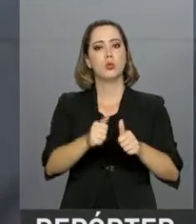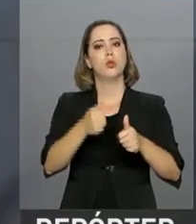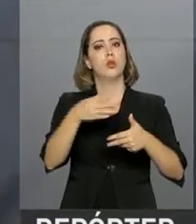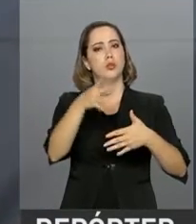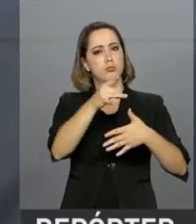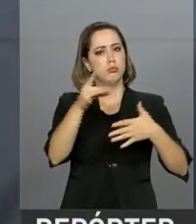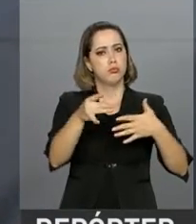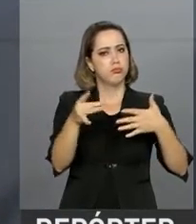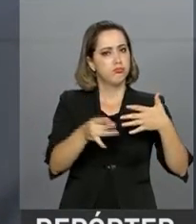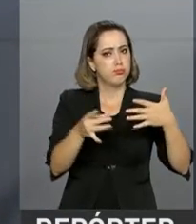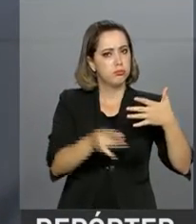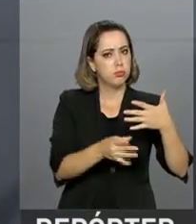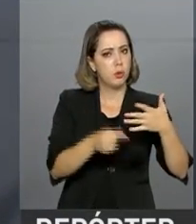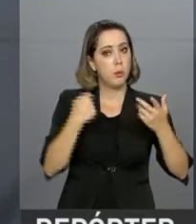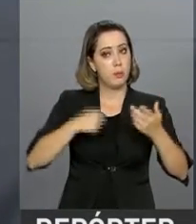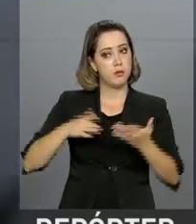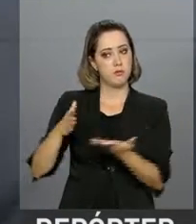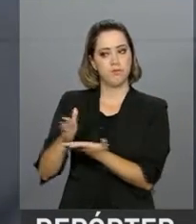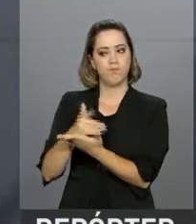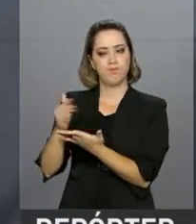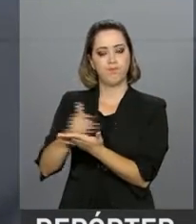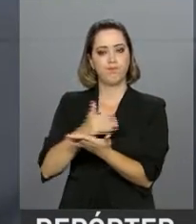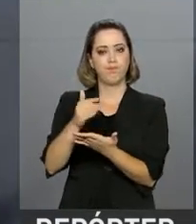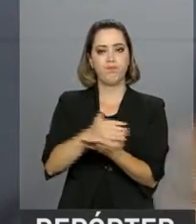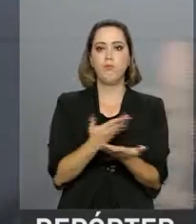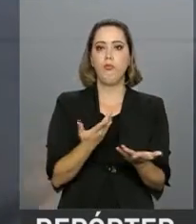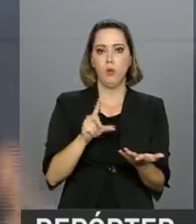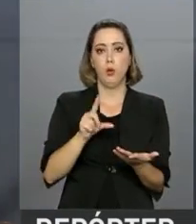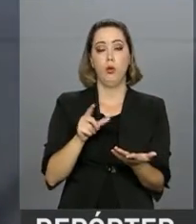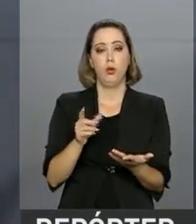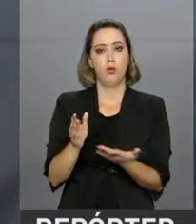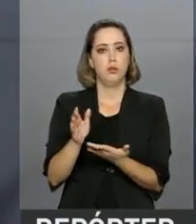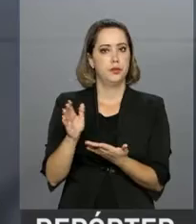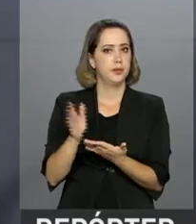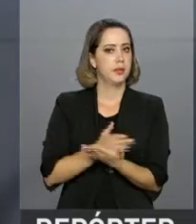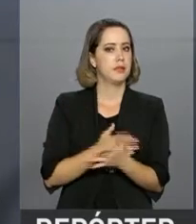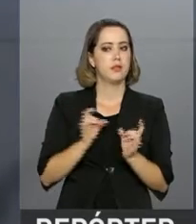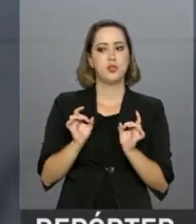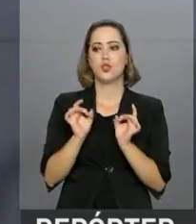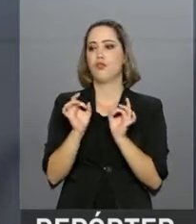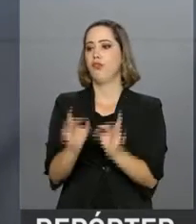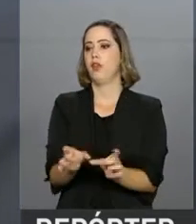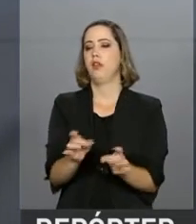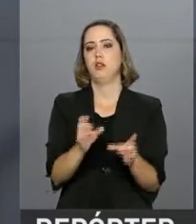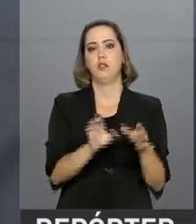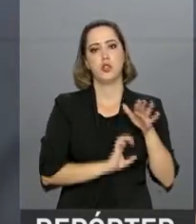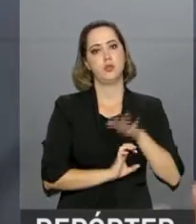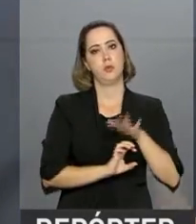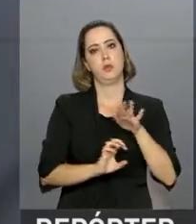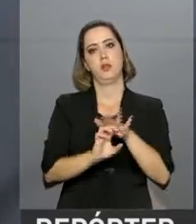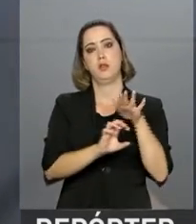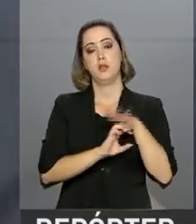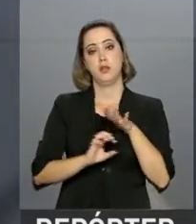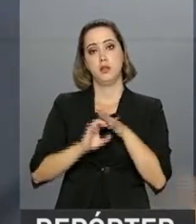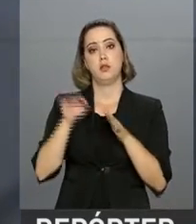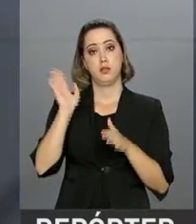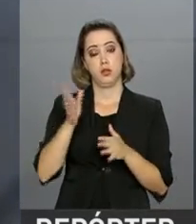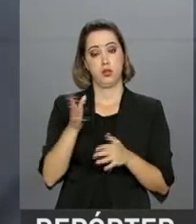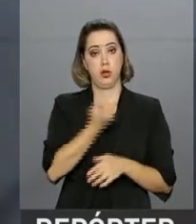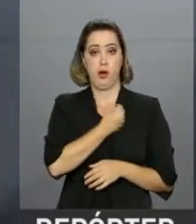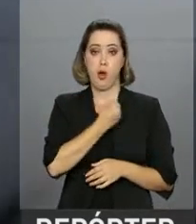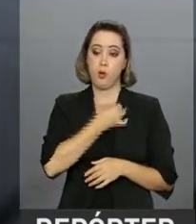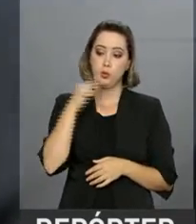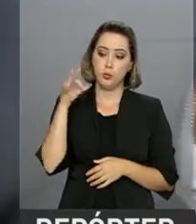regularização tributária, as receitas de concessões, de outorgas, de privatização, já com dados um pouco